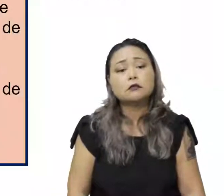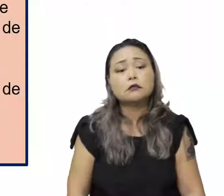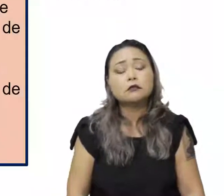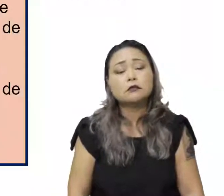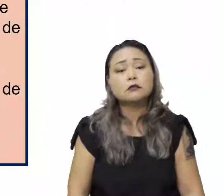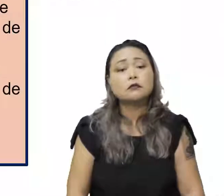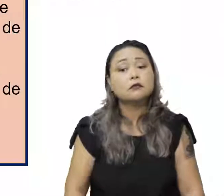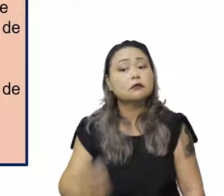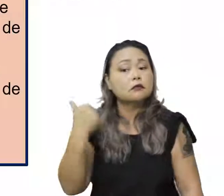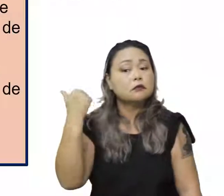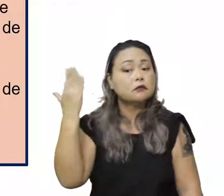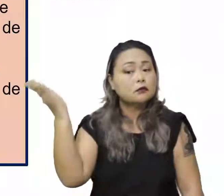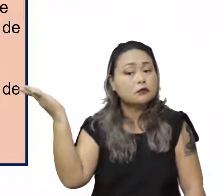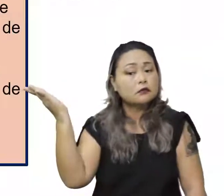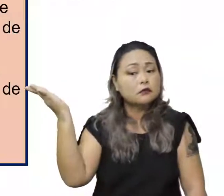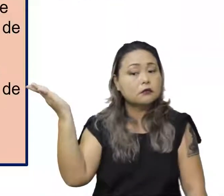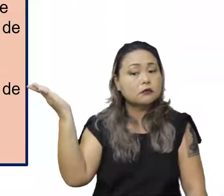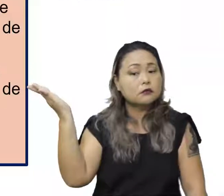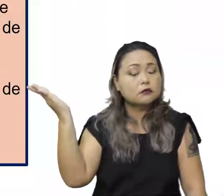Tá?